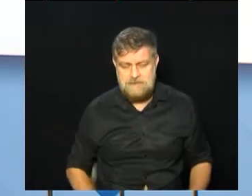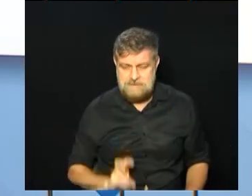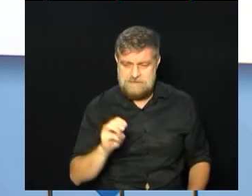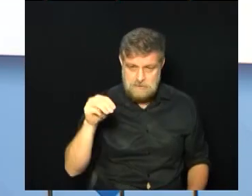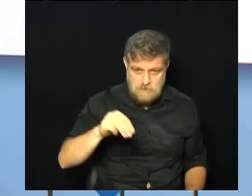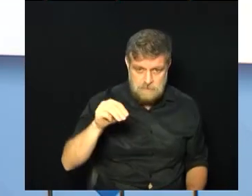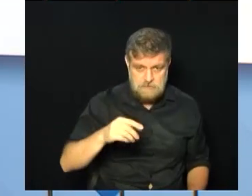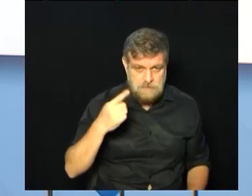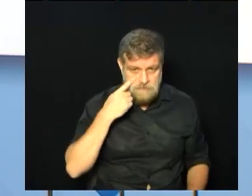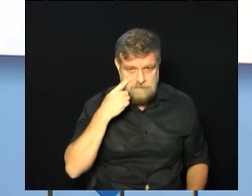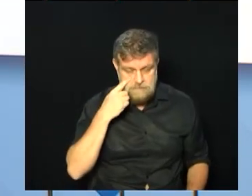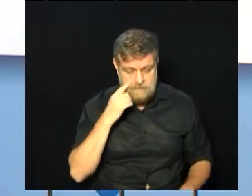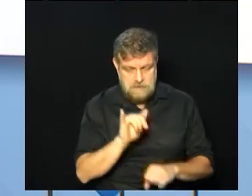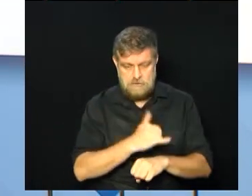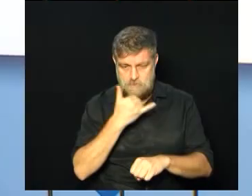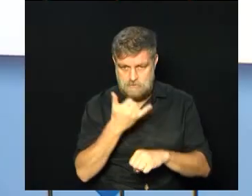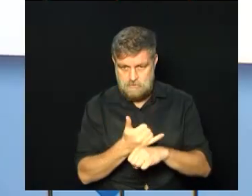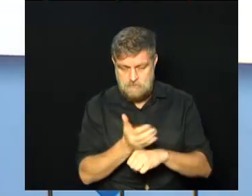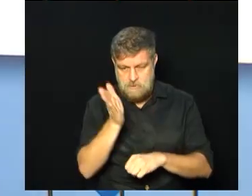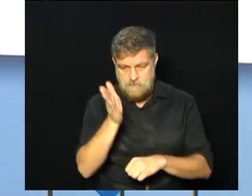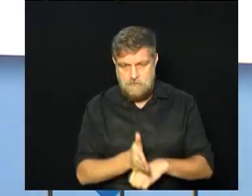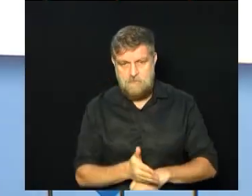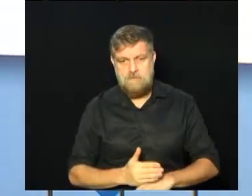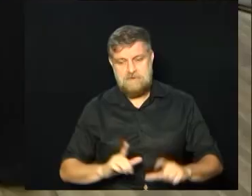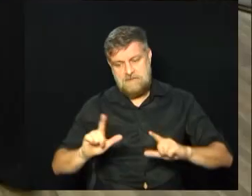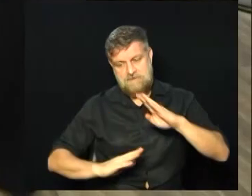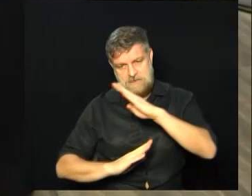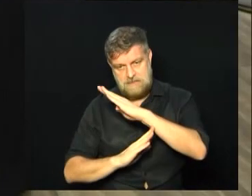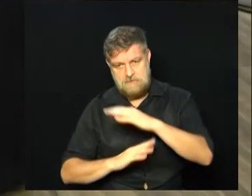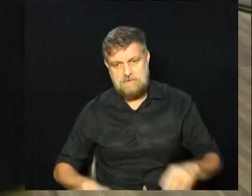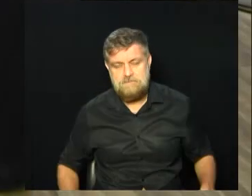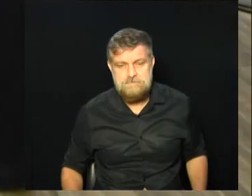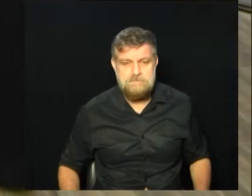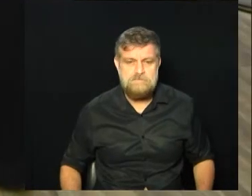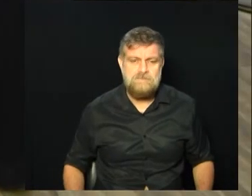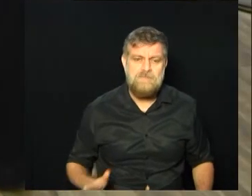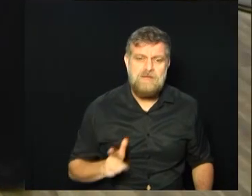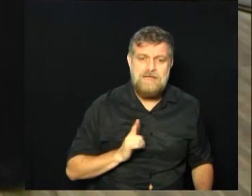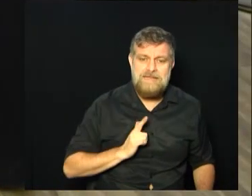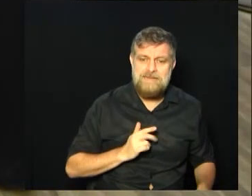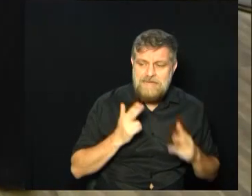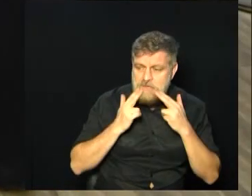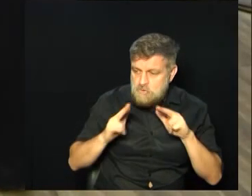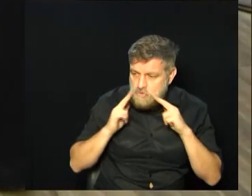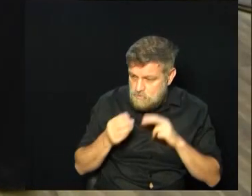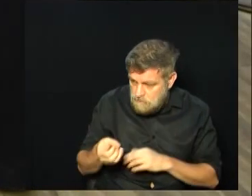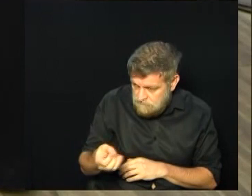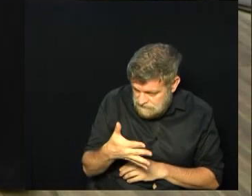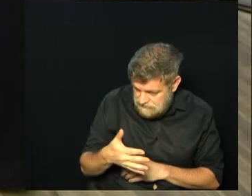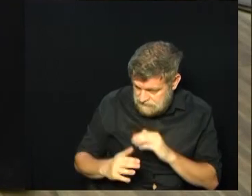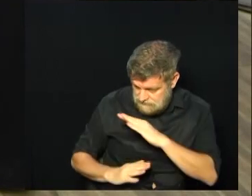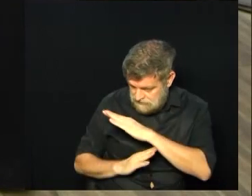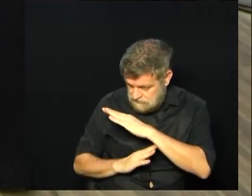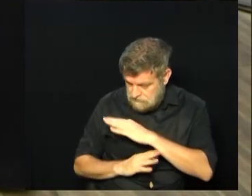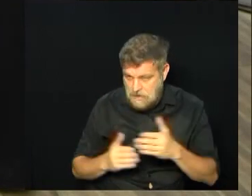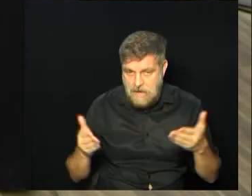expediente. Você confere lá no youtube.com/TV Câmara Campinas. E, Mina, tem novidade aqui no Legislativo.